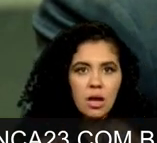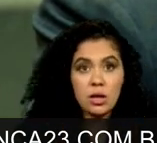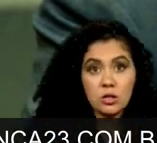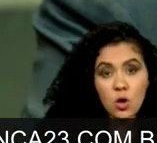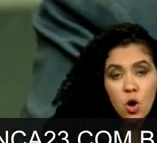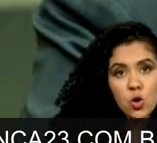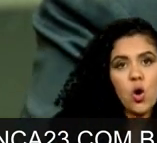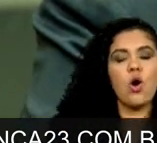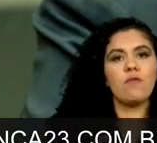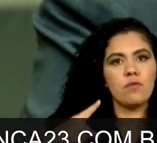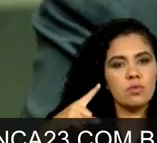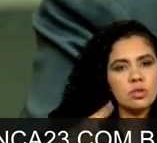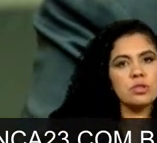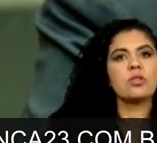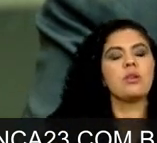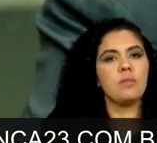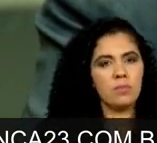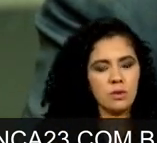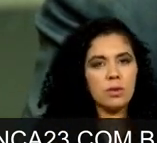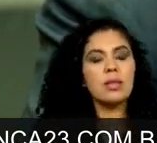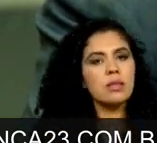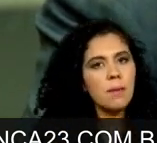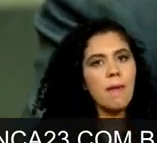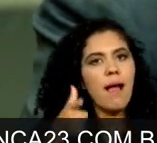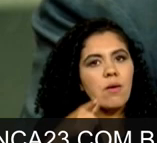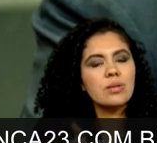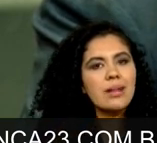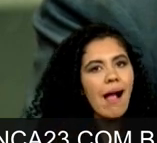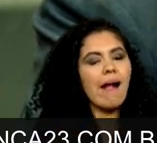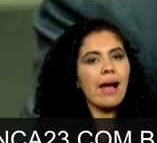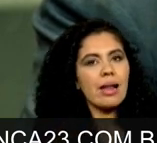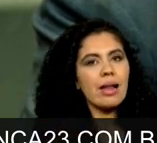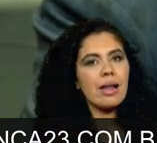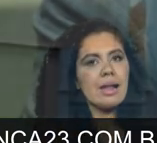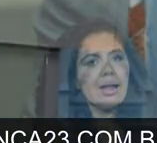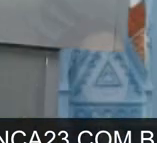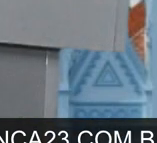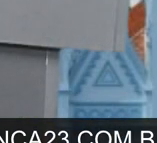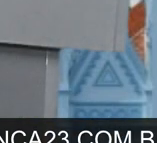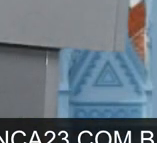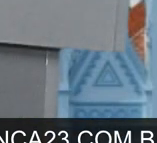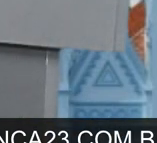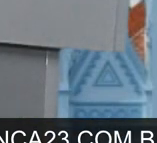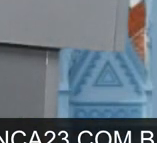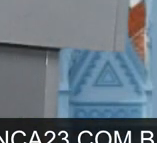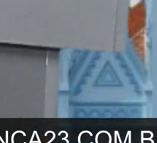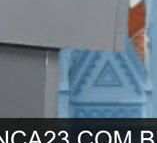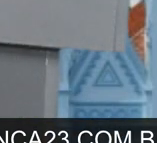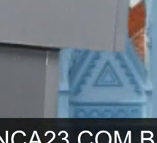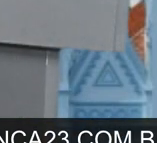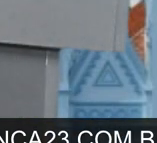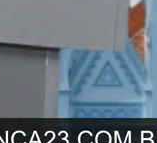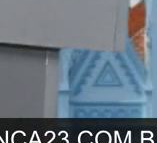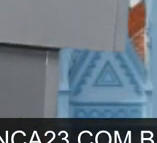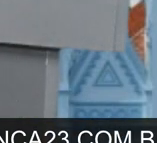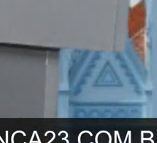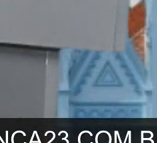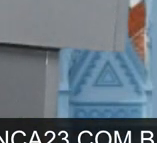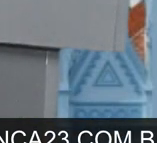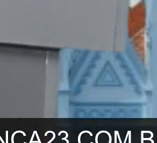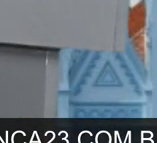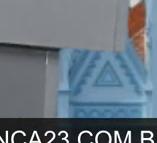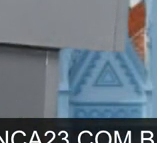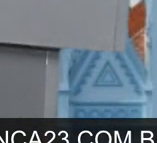tecnologia, garantindo que cada vez mais segurança ao paciente. Muito bom, né? Essa doença aqui é terrível.